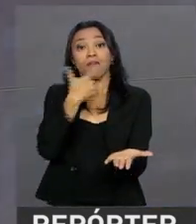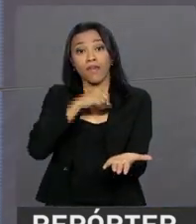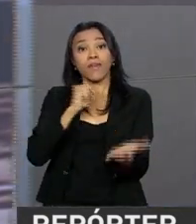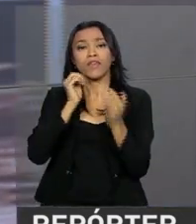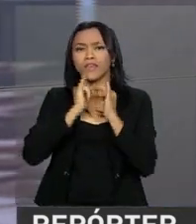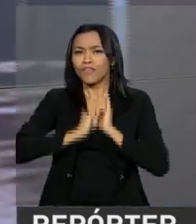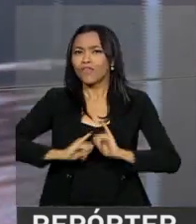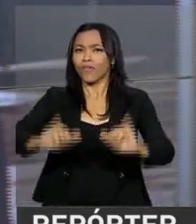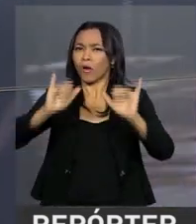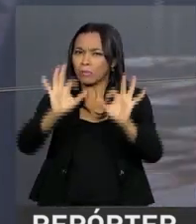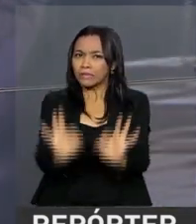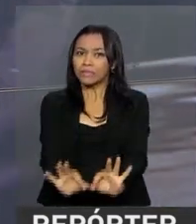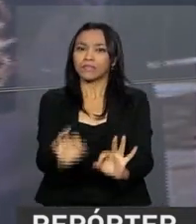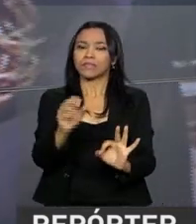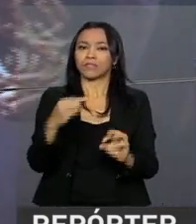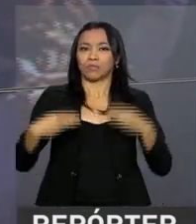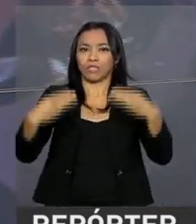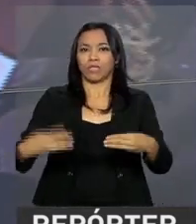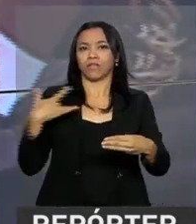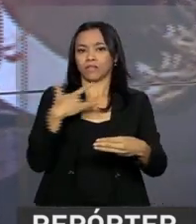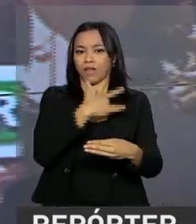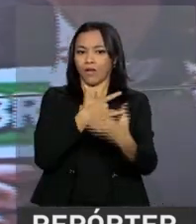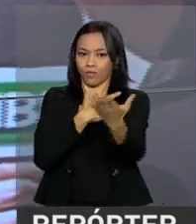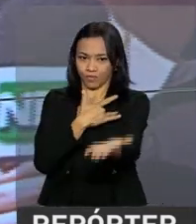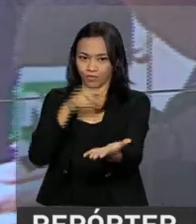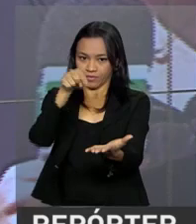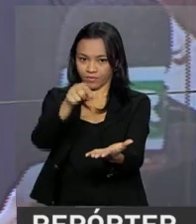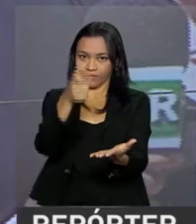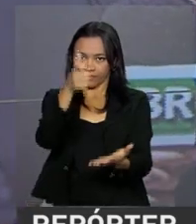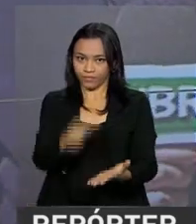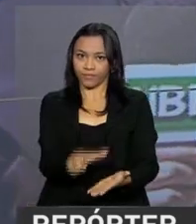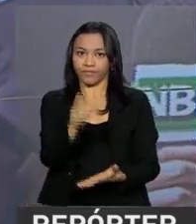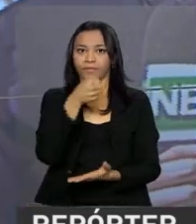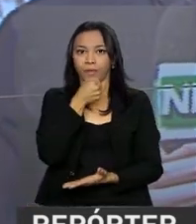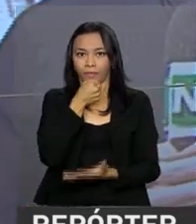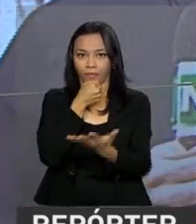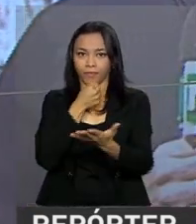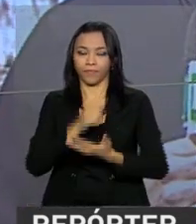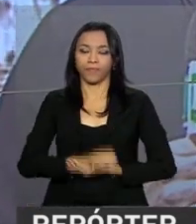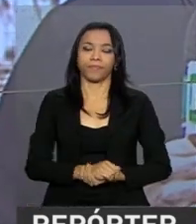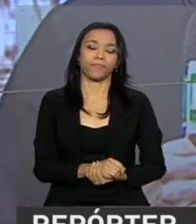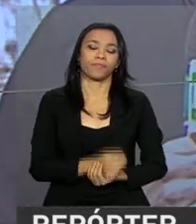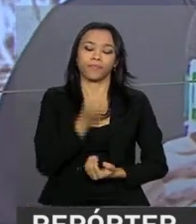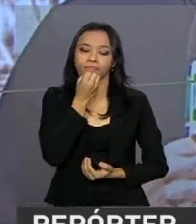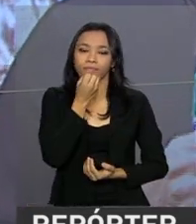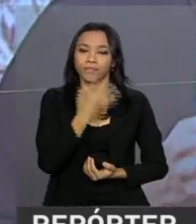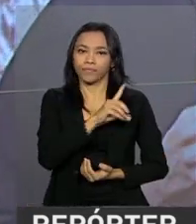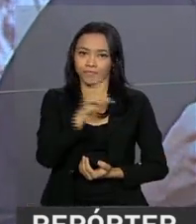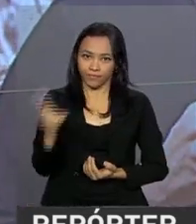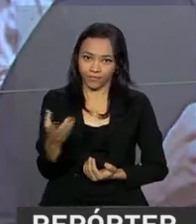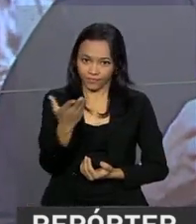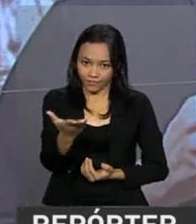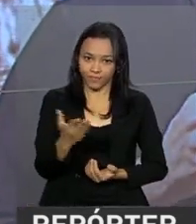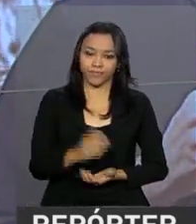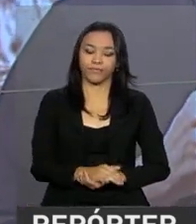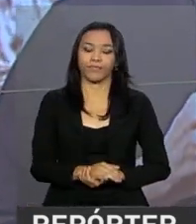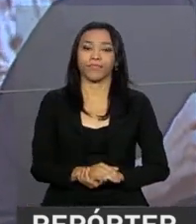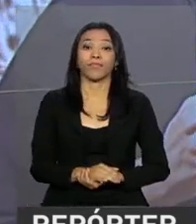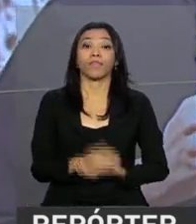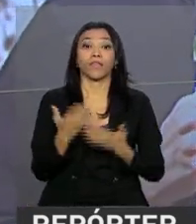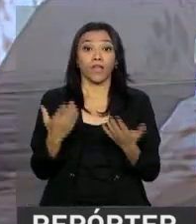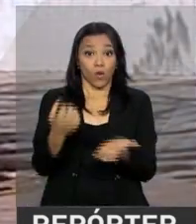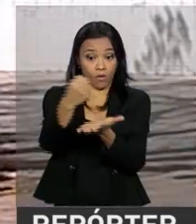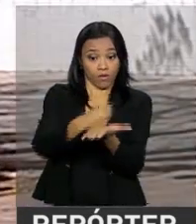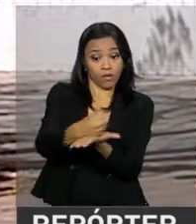gente direto do Ministério da Saúde é Natália Melo Oi Natália bom dia para você Bom dia Renata o